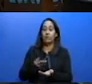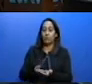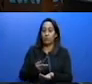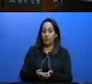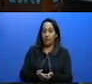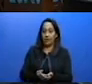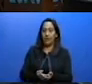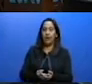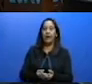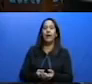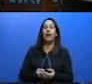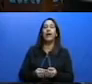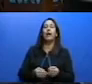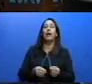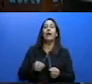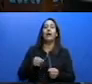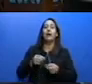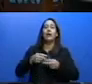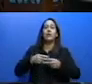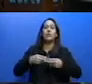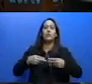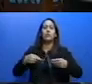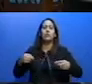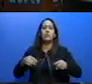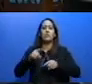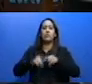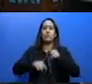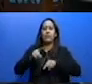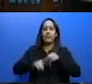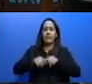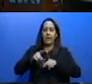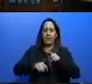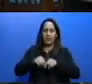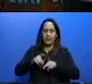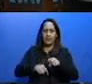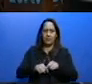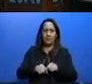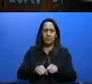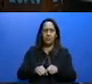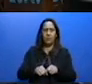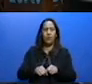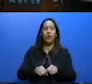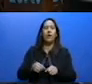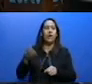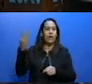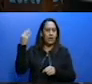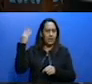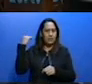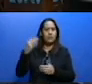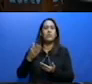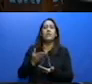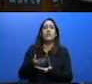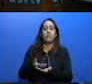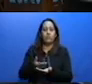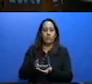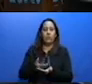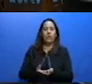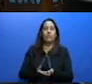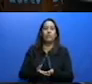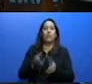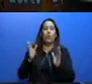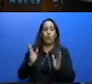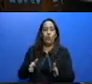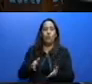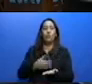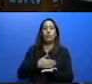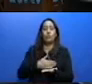a propriedade dos materiais. E vocês se lembram que na aula passada nós já começamos a estudar essa matéria e hoje